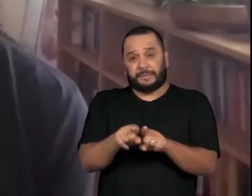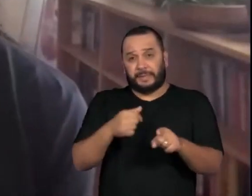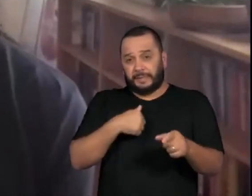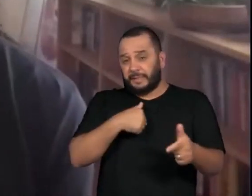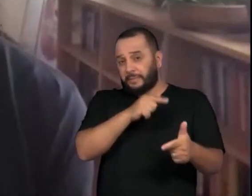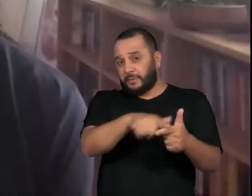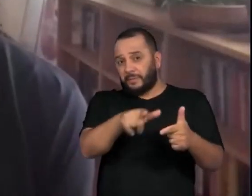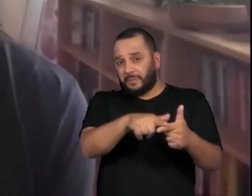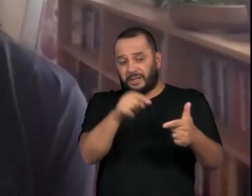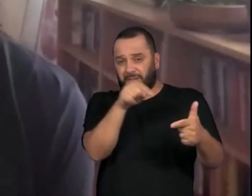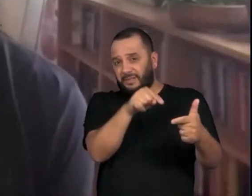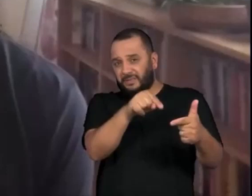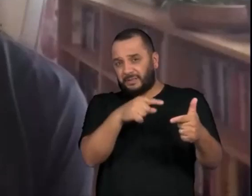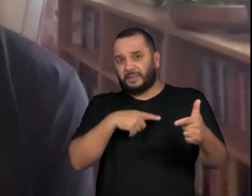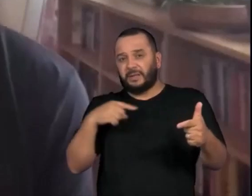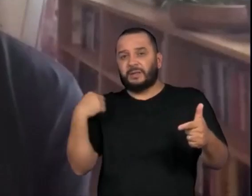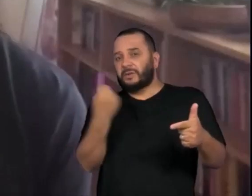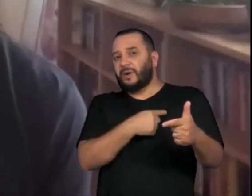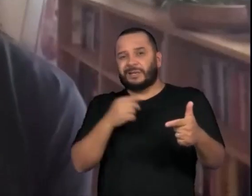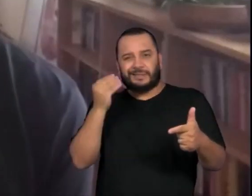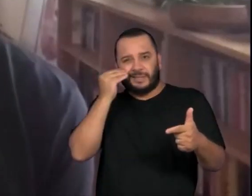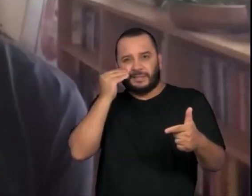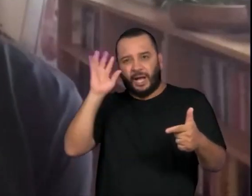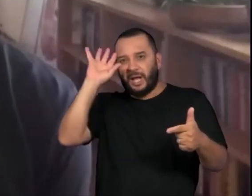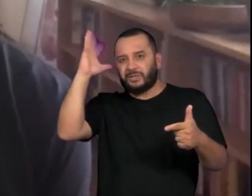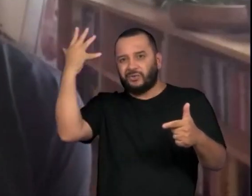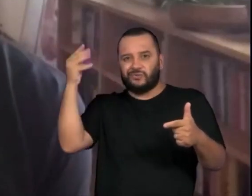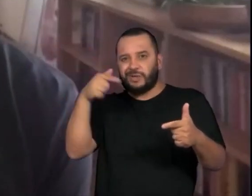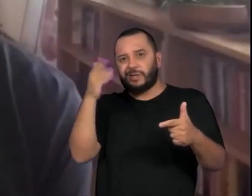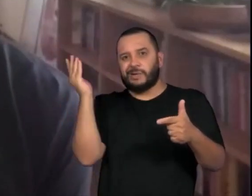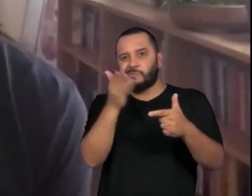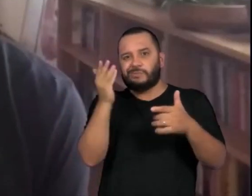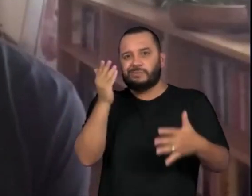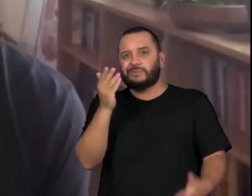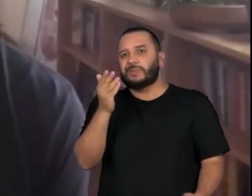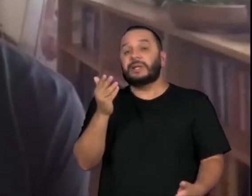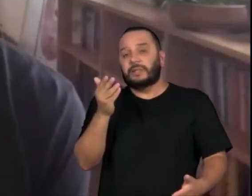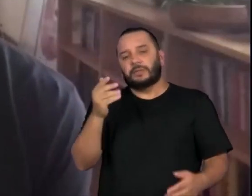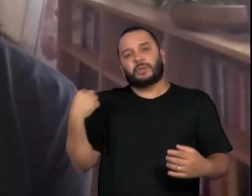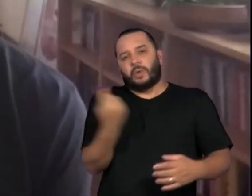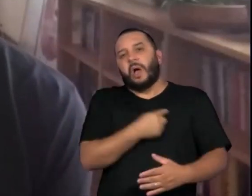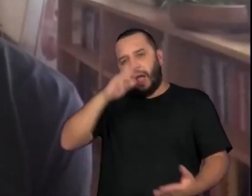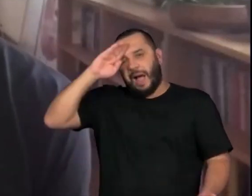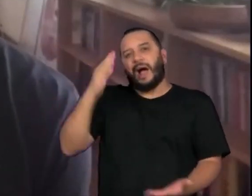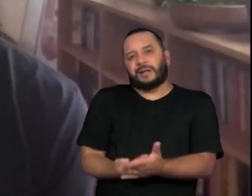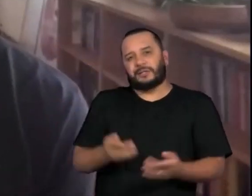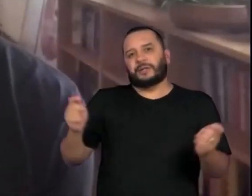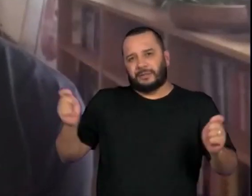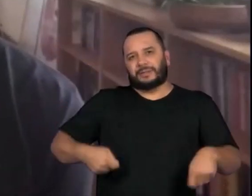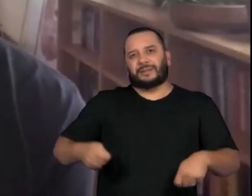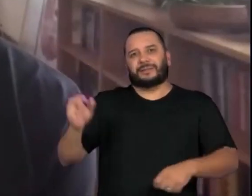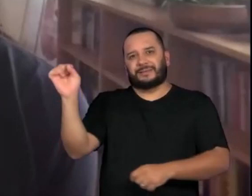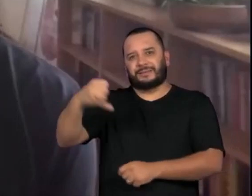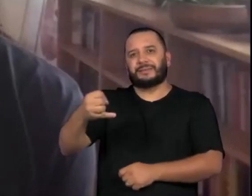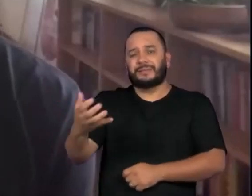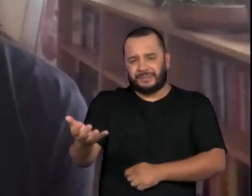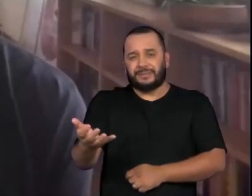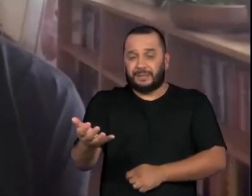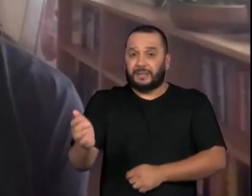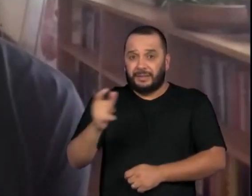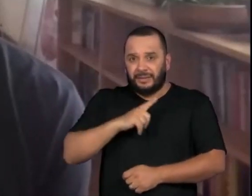tenta responder. E a gente só vai dar conta de encontrar essa resposta se a gente acreditar que ela for possível, né? Eu acho que tem muita gente